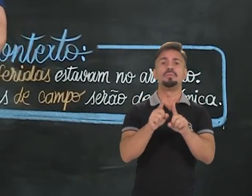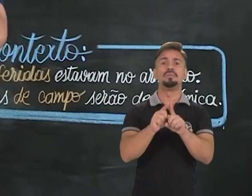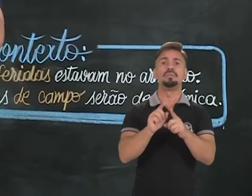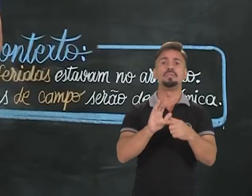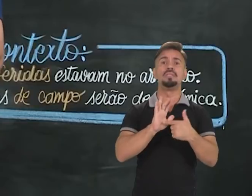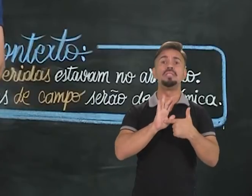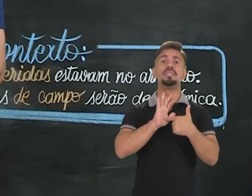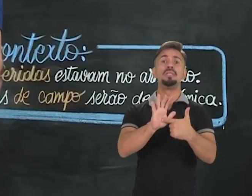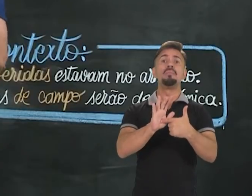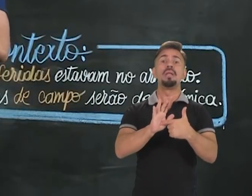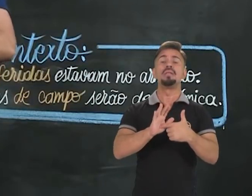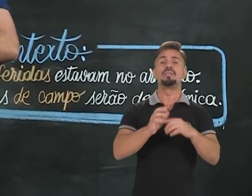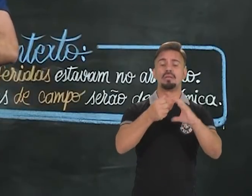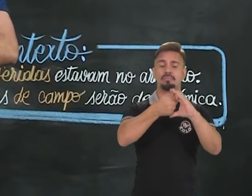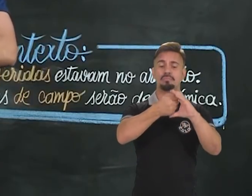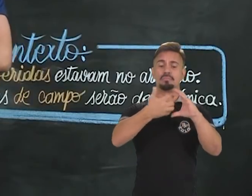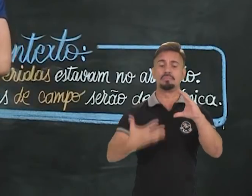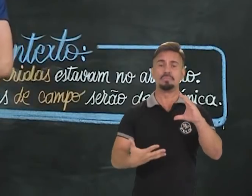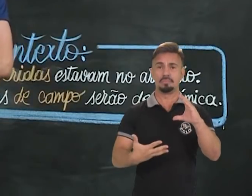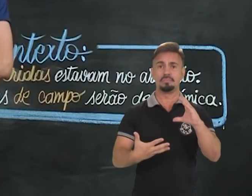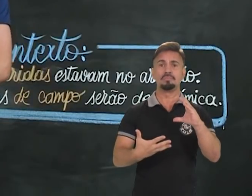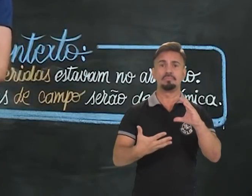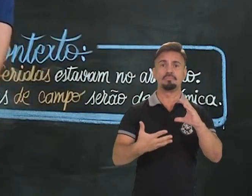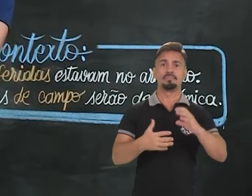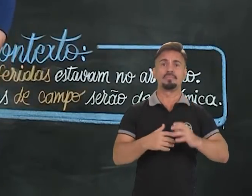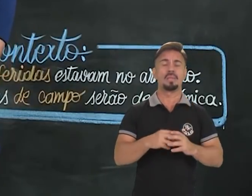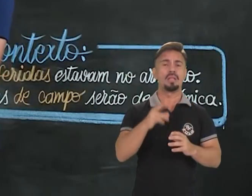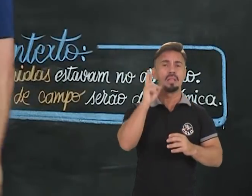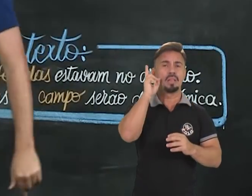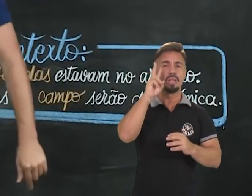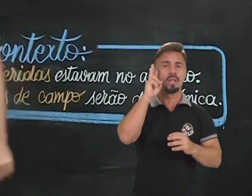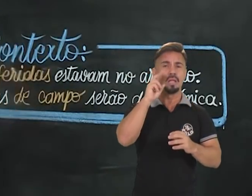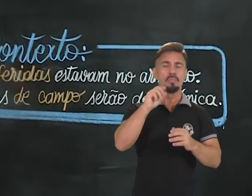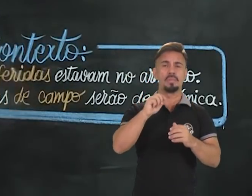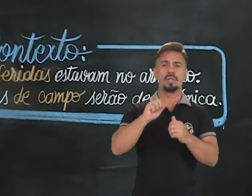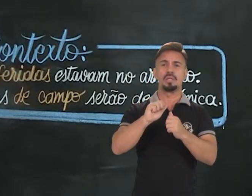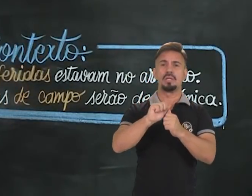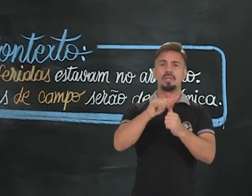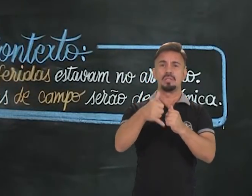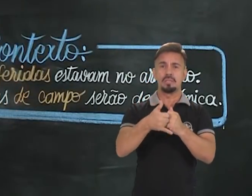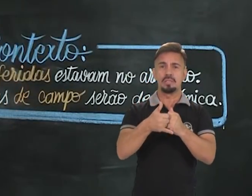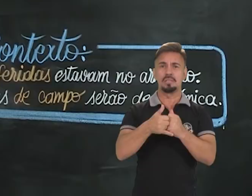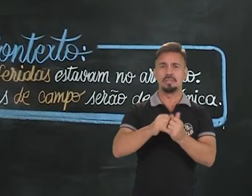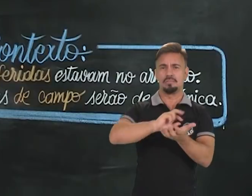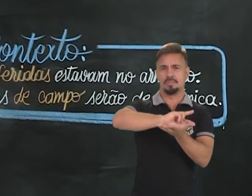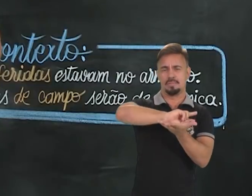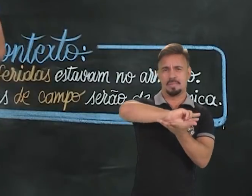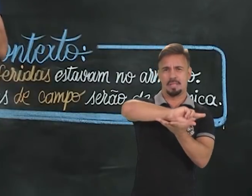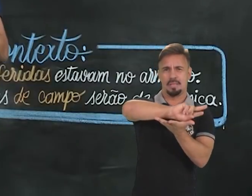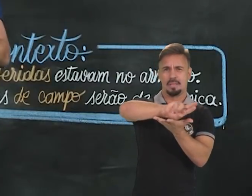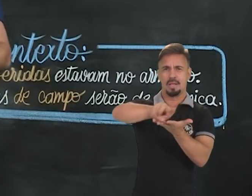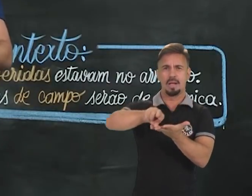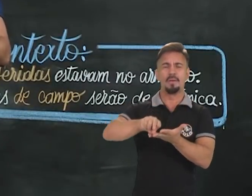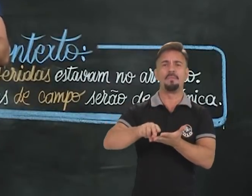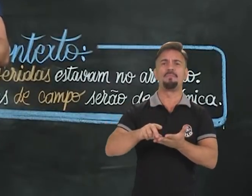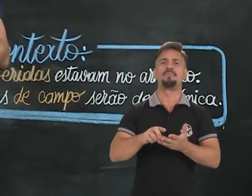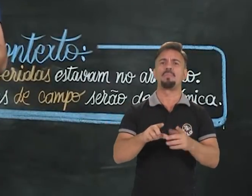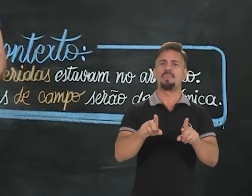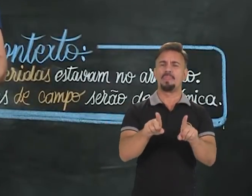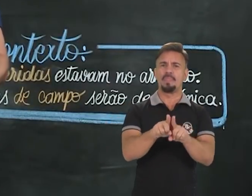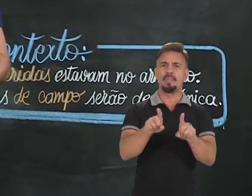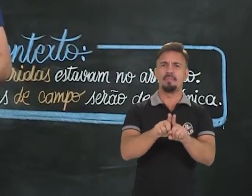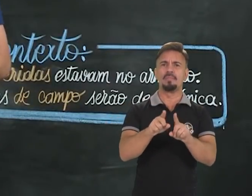é expressar uma característica, não só uma qualidade, lembra? O adjetivo é uma classe variável, tal como é